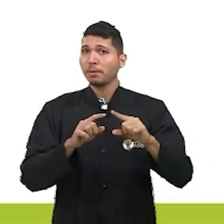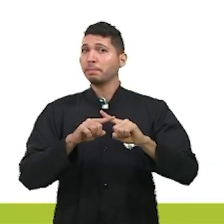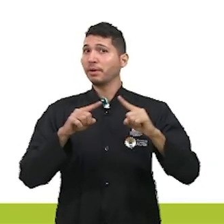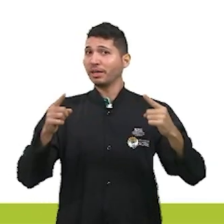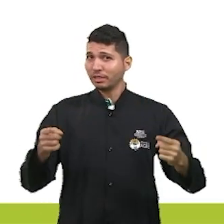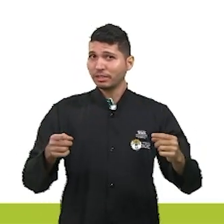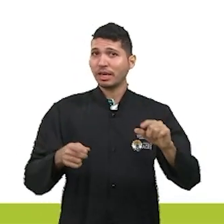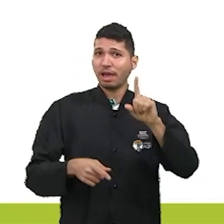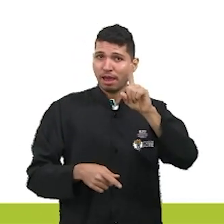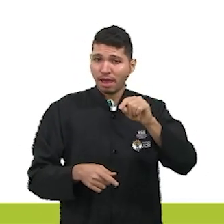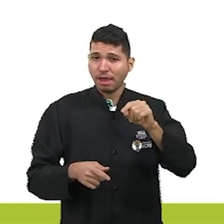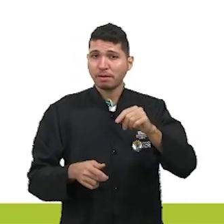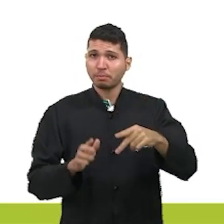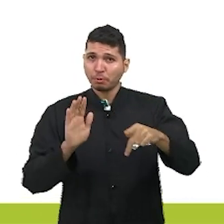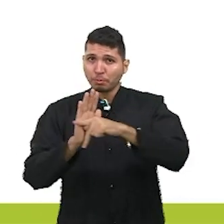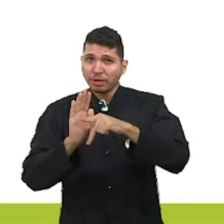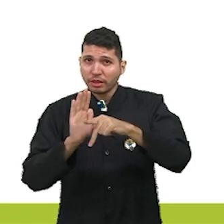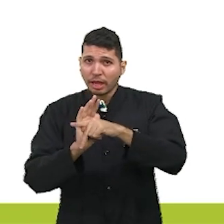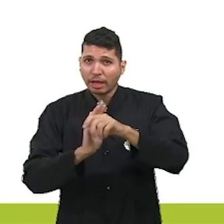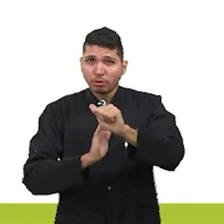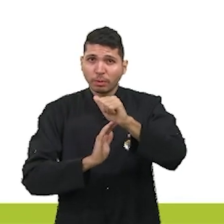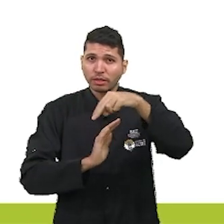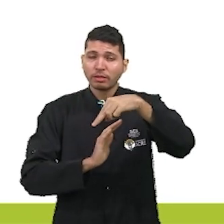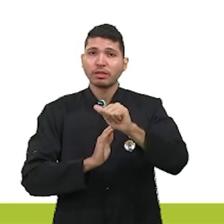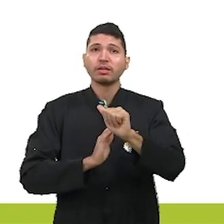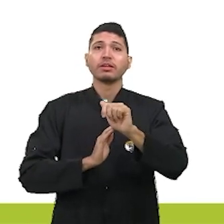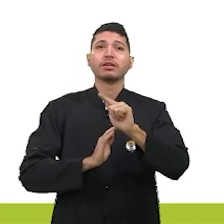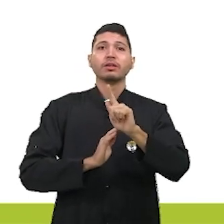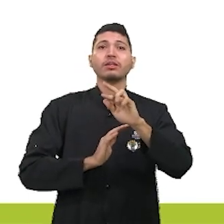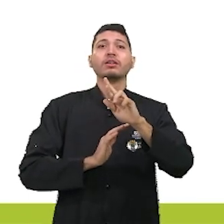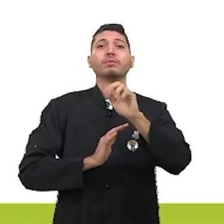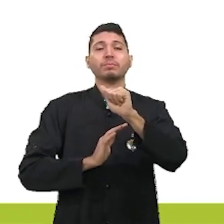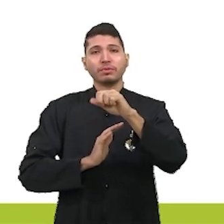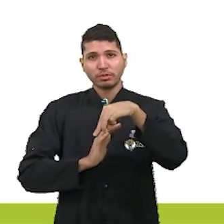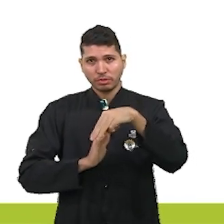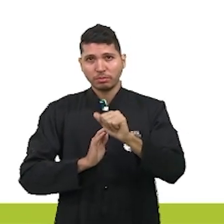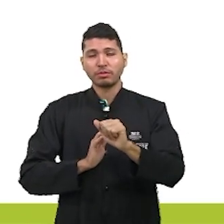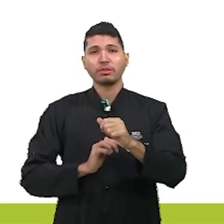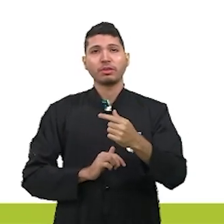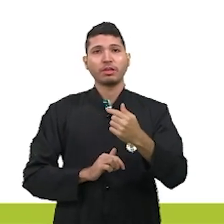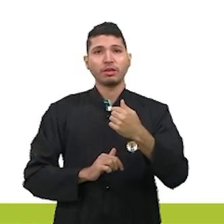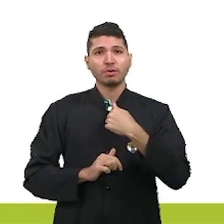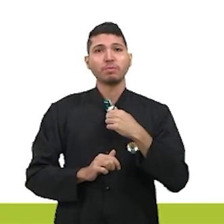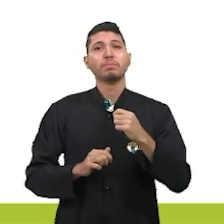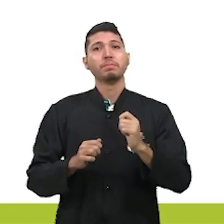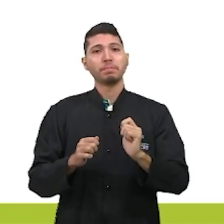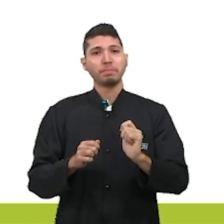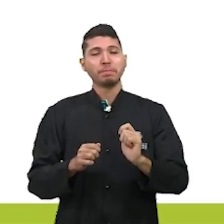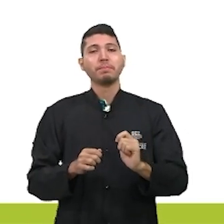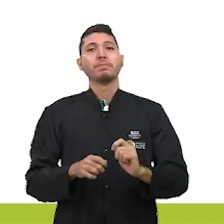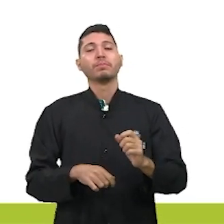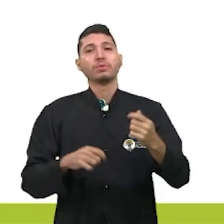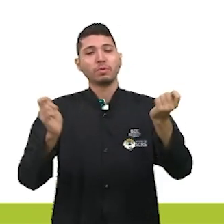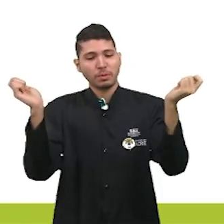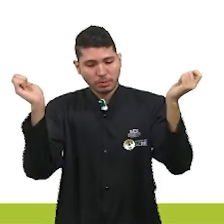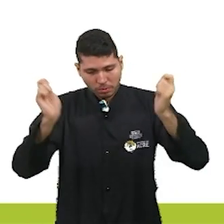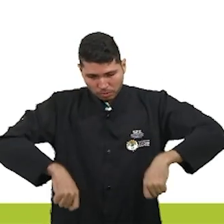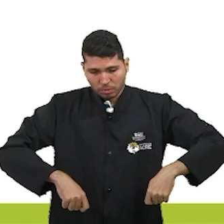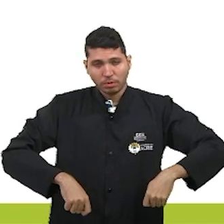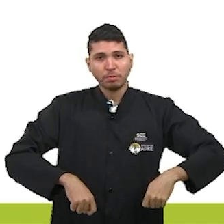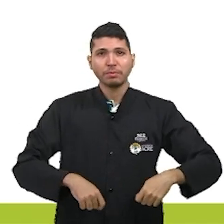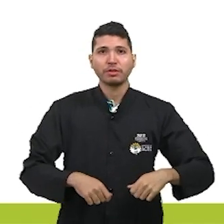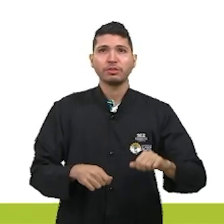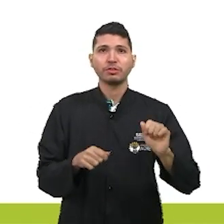posso fazer, que eu posso formar com as letras dessa palavra. Ok. A questão é a